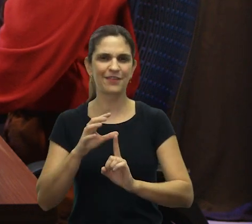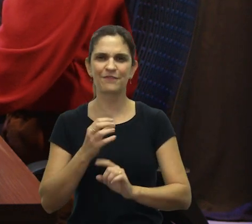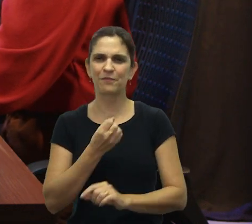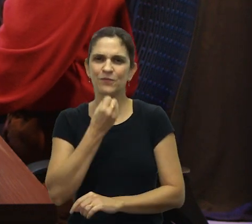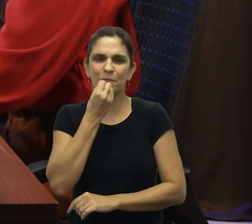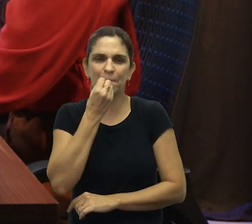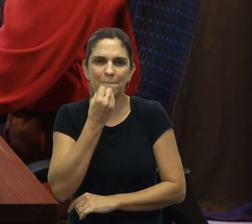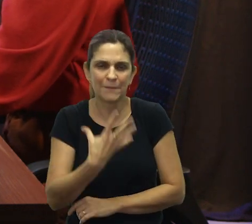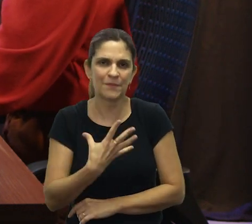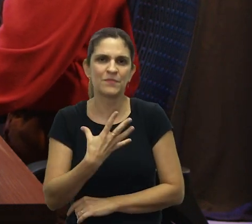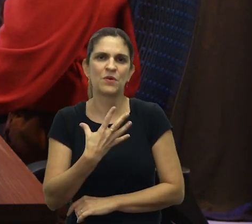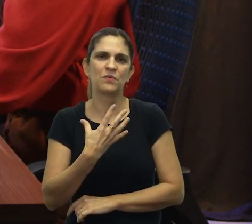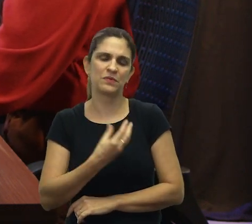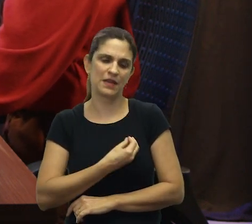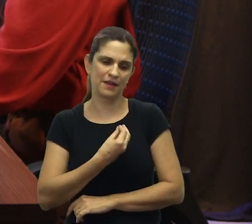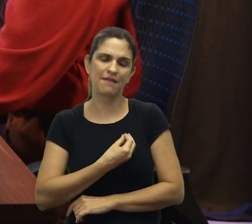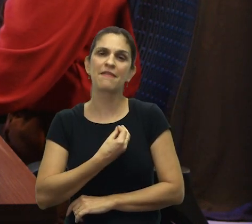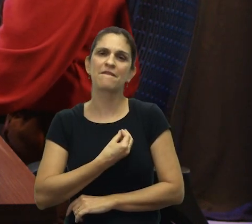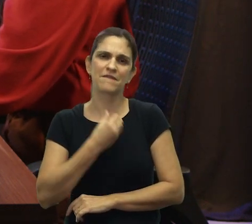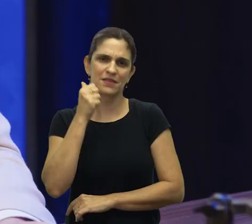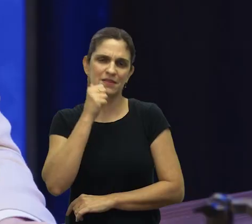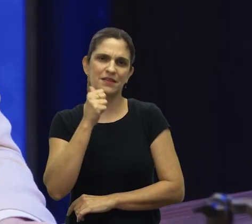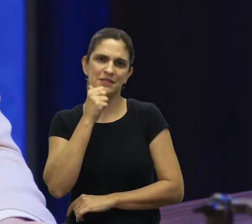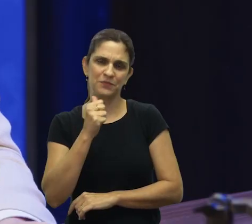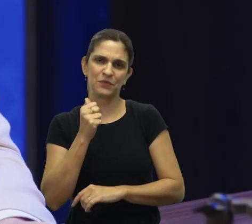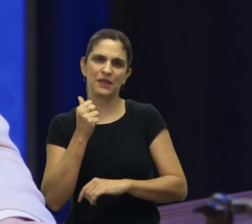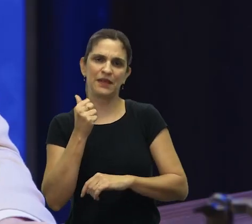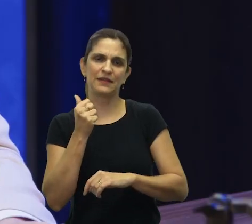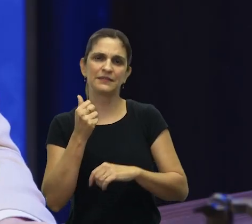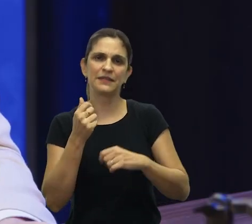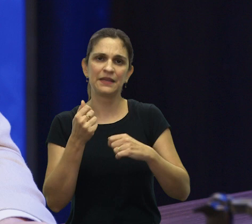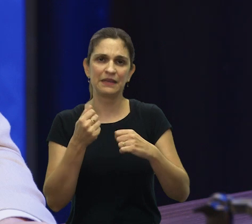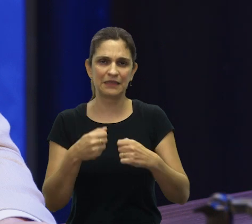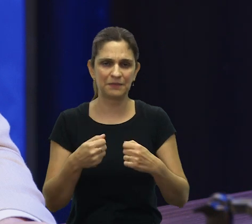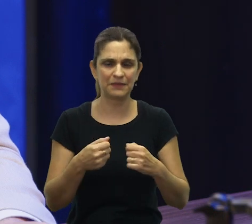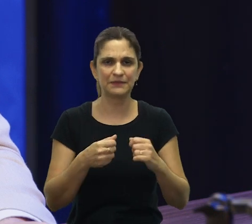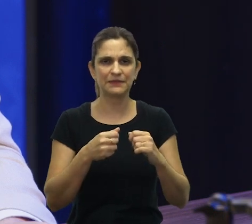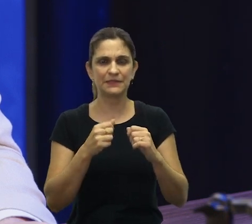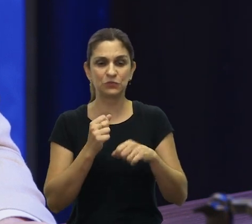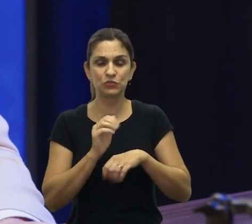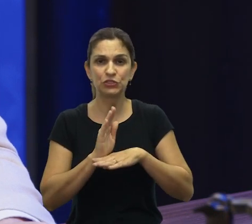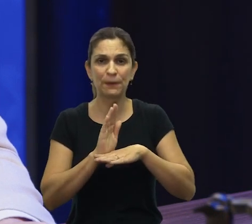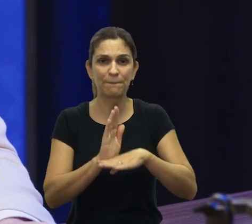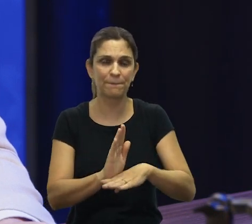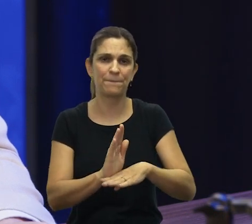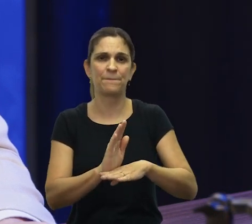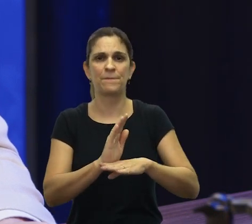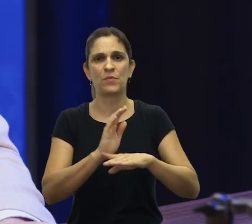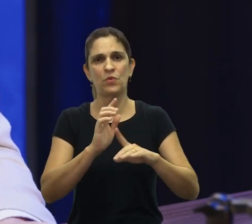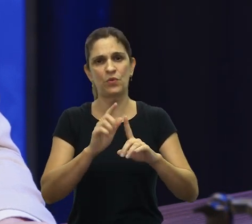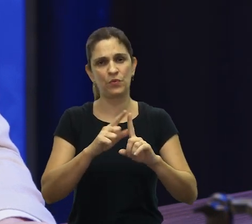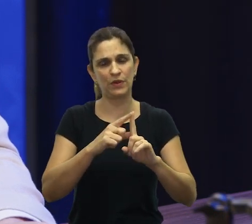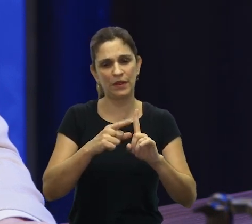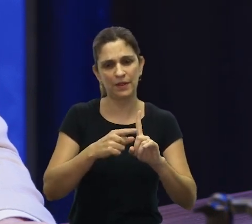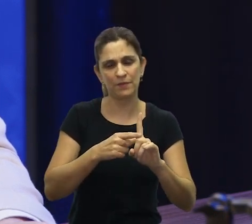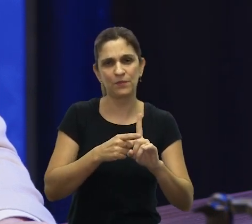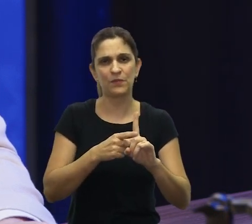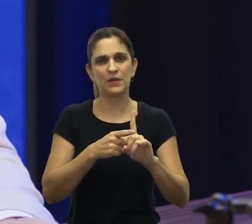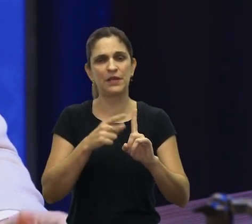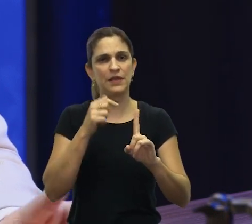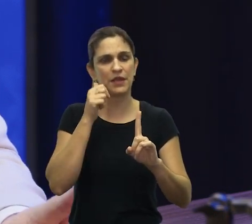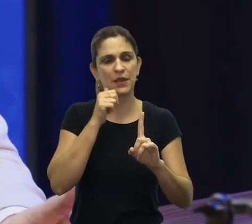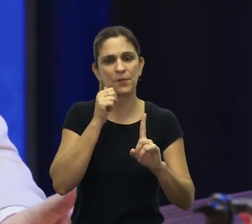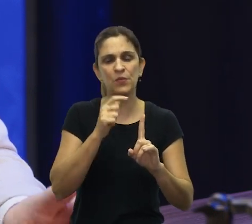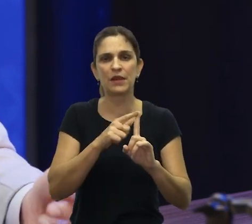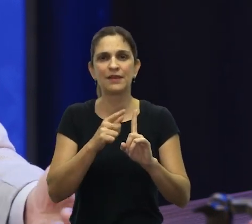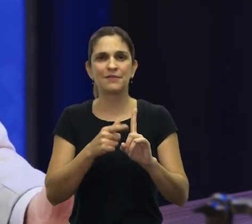impacto muito grande na vida de quem está passando ali por uma situação de luto, enquanto as outras estão numa